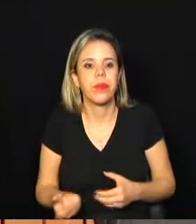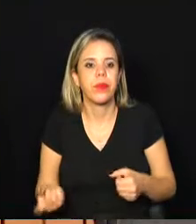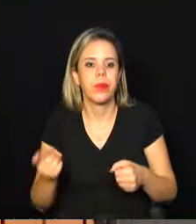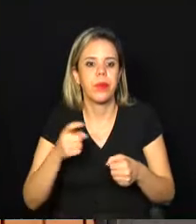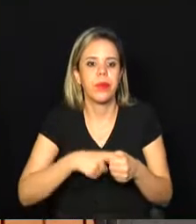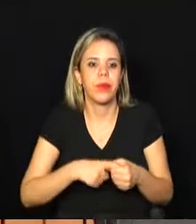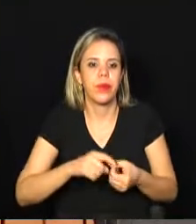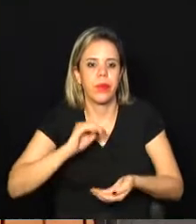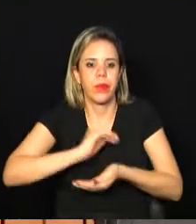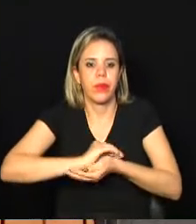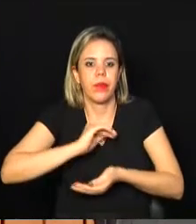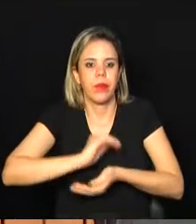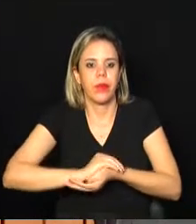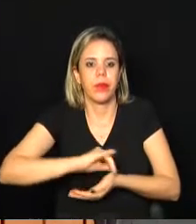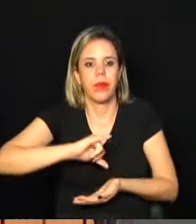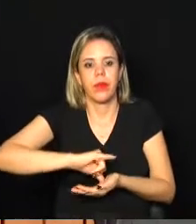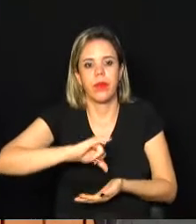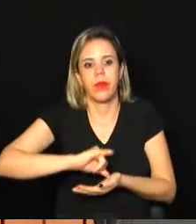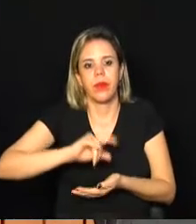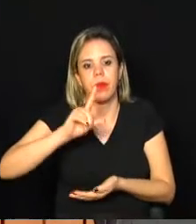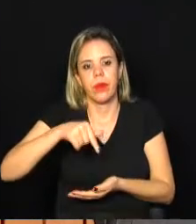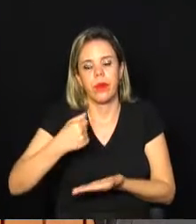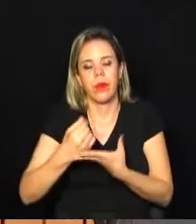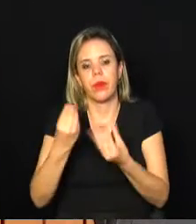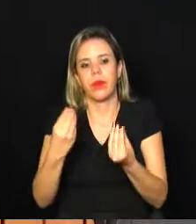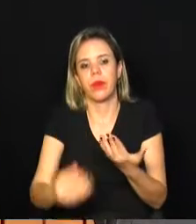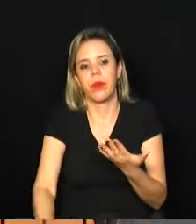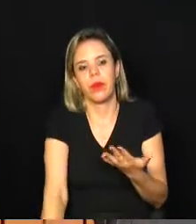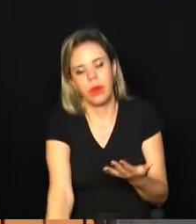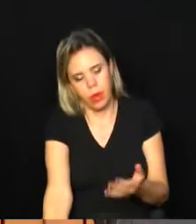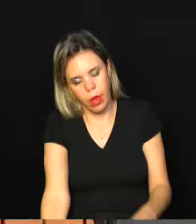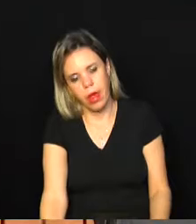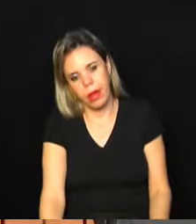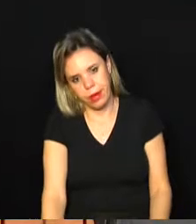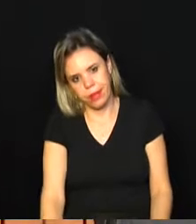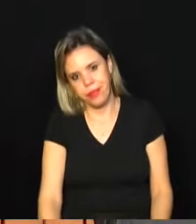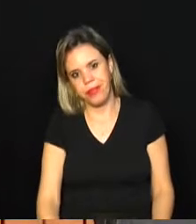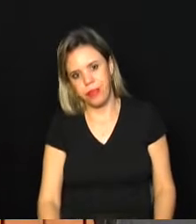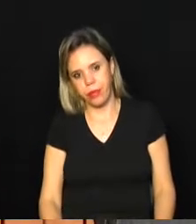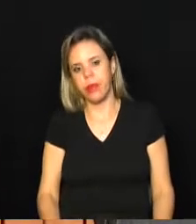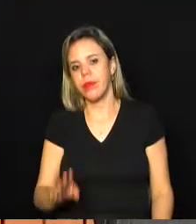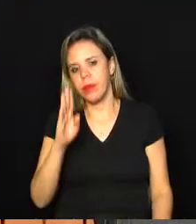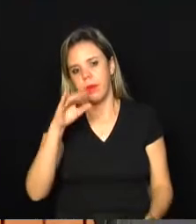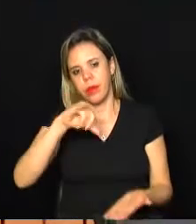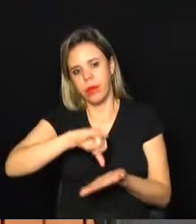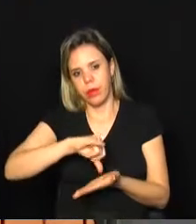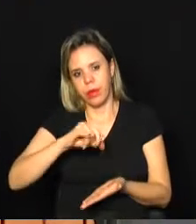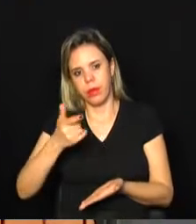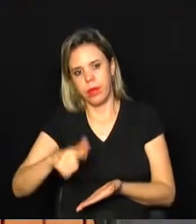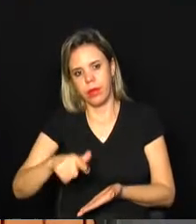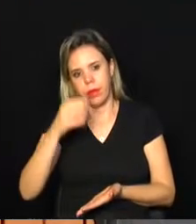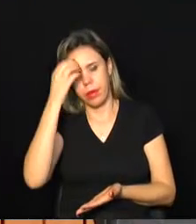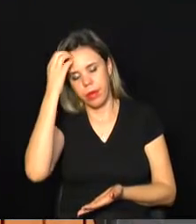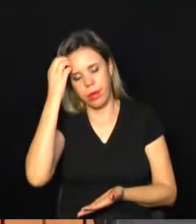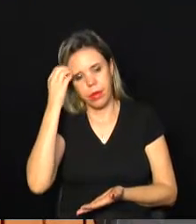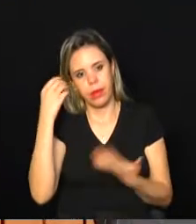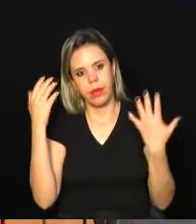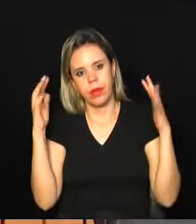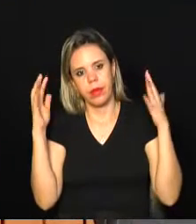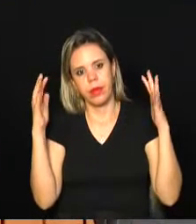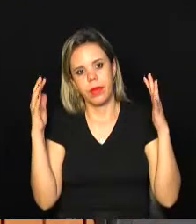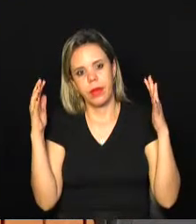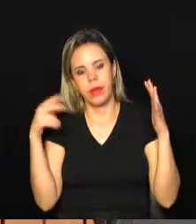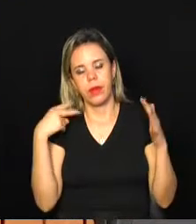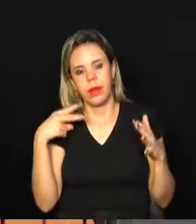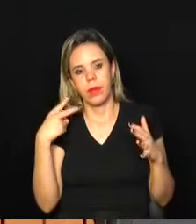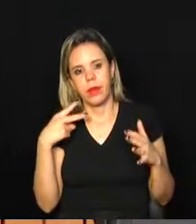volta do Poupatempo centro da cidade que isso vai ajudar muito aquela região central então mais uma vez parabéns